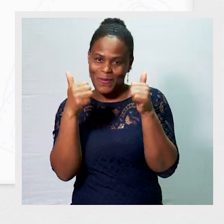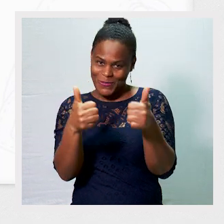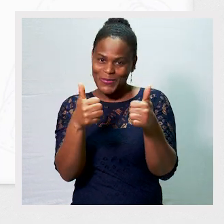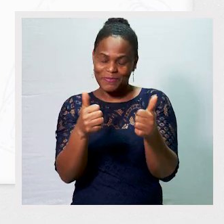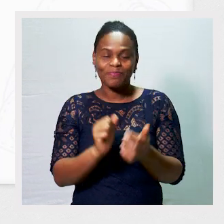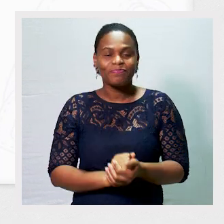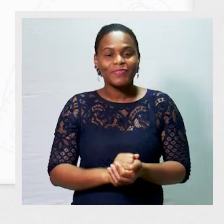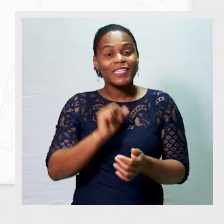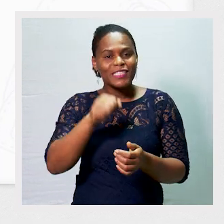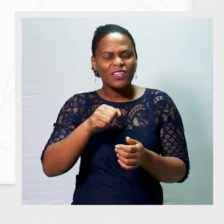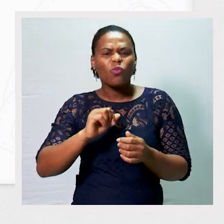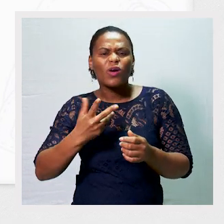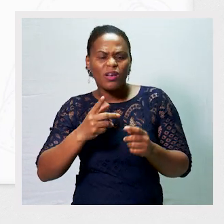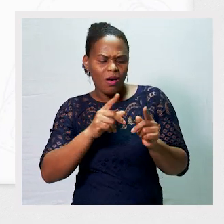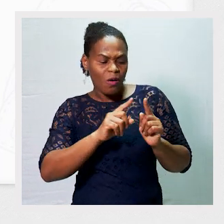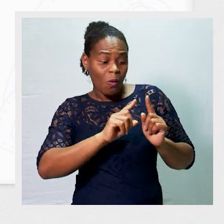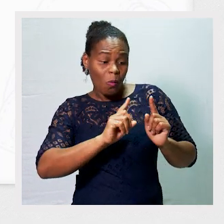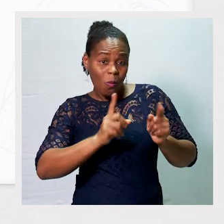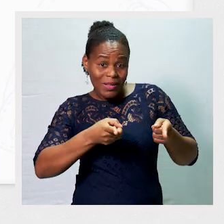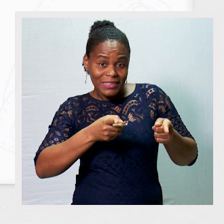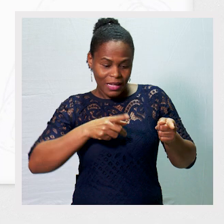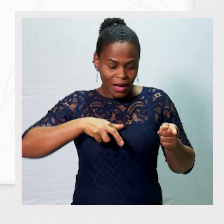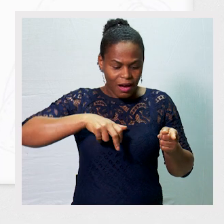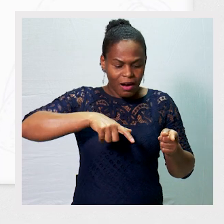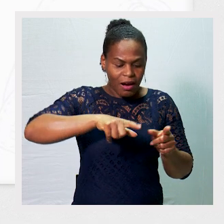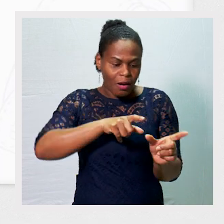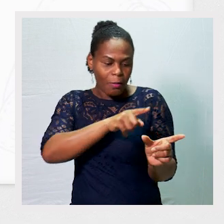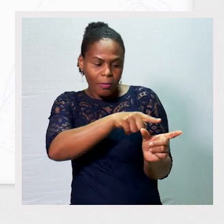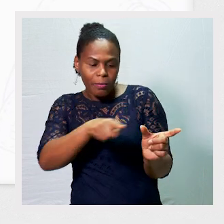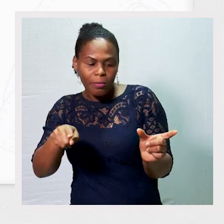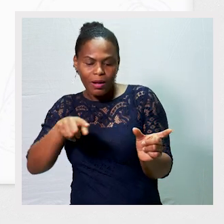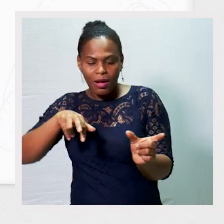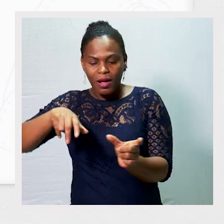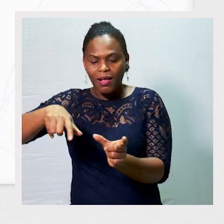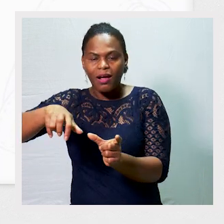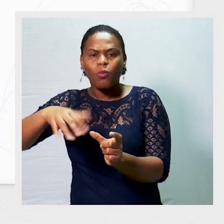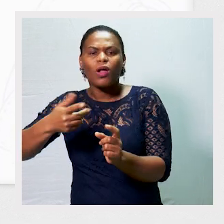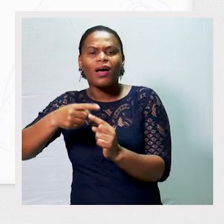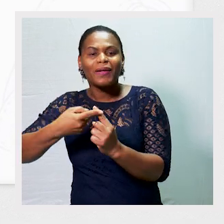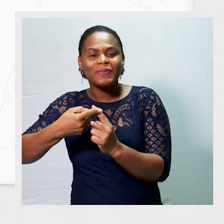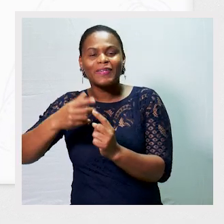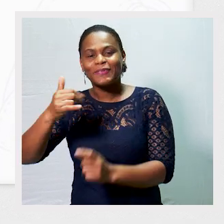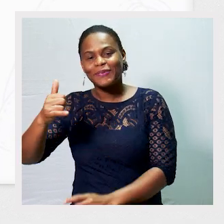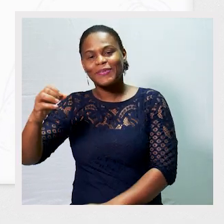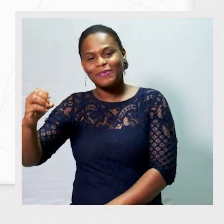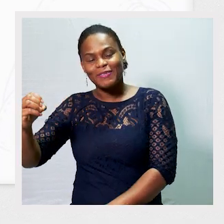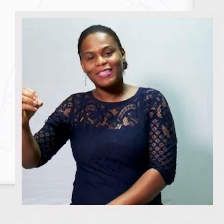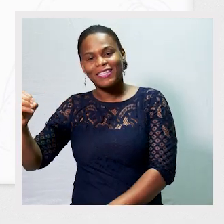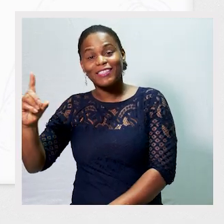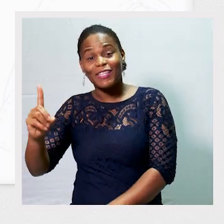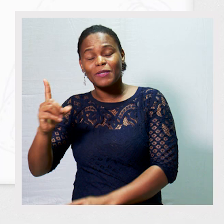2005. É isso? Exato. Começou a andar no ano